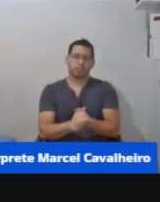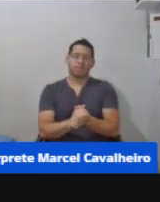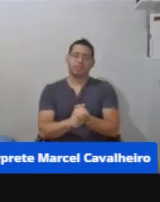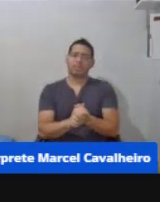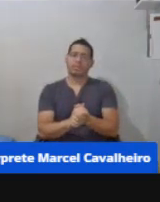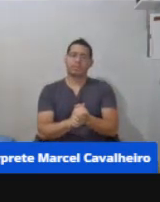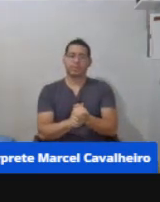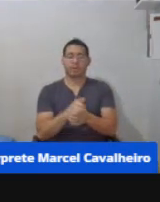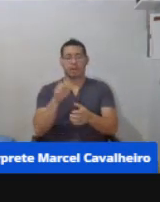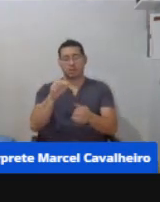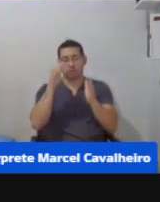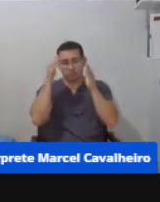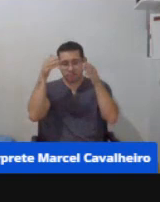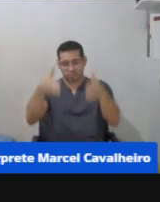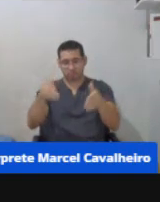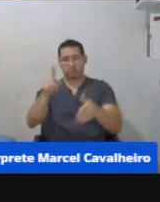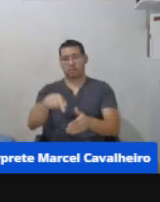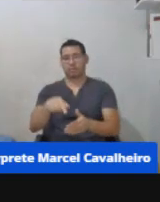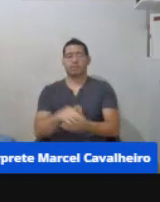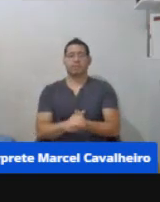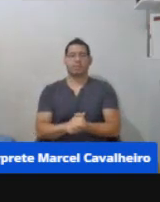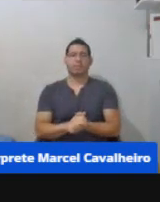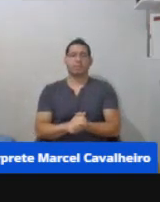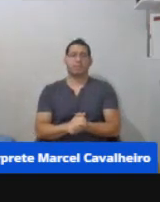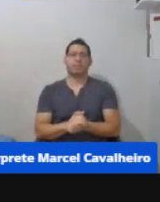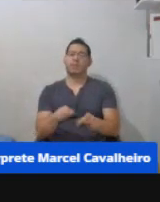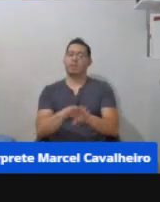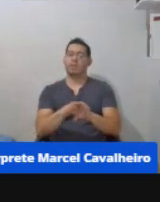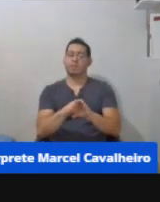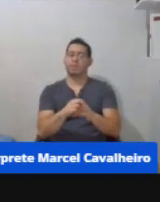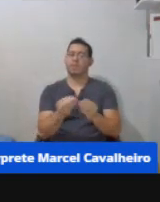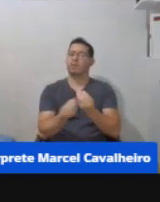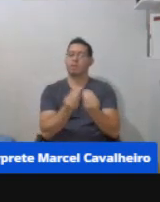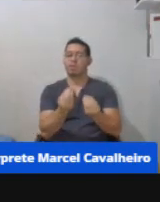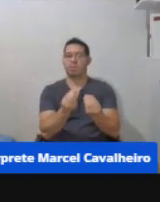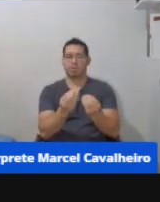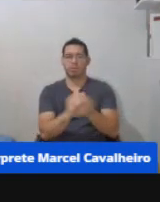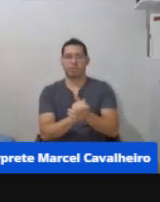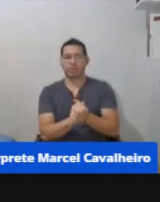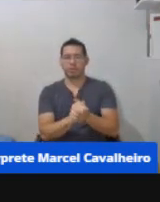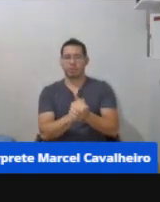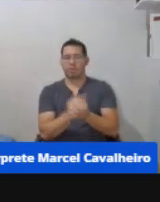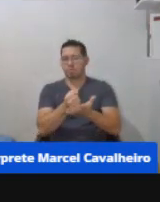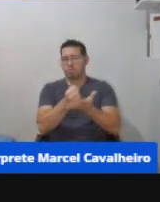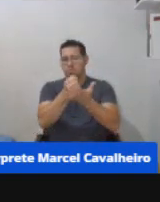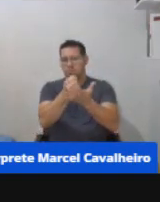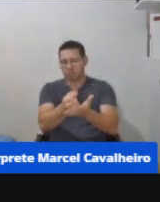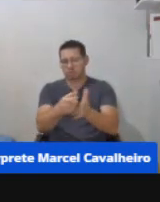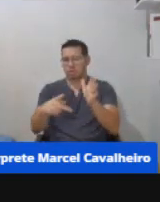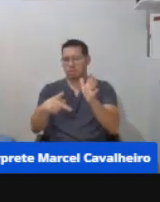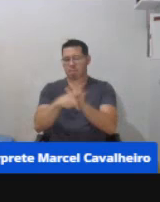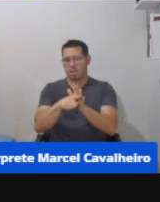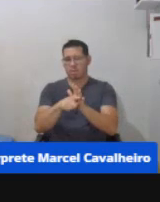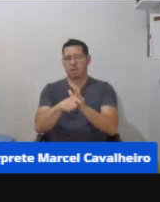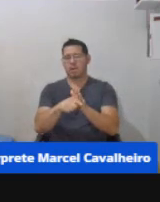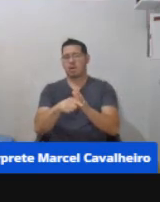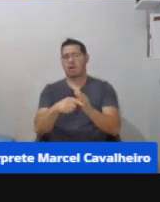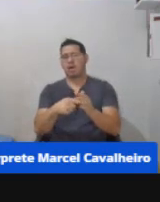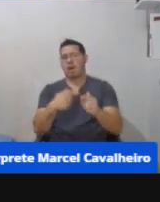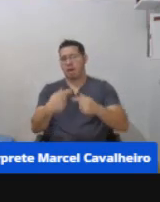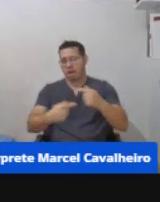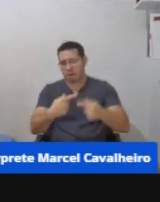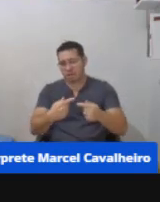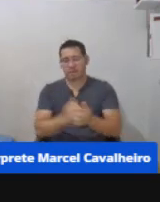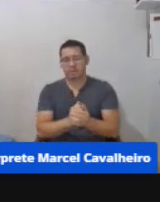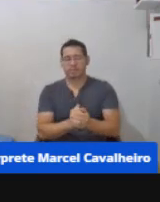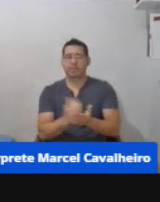evidencia isso como um subsídio gramatical ao desenvolvimento das demais, ainda que não